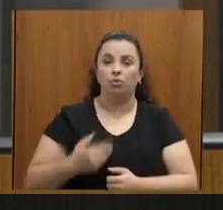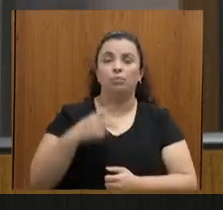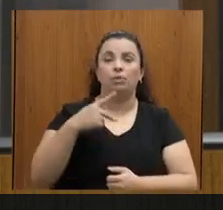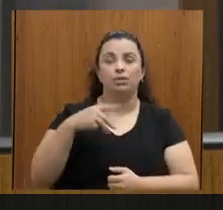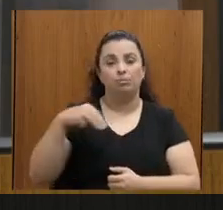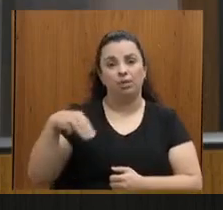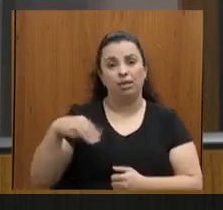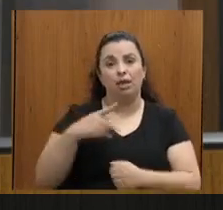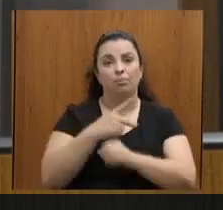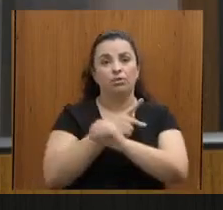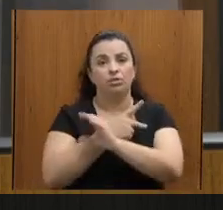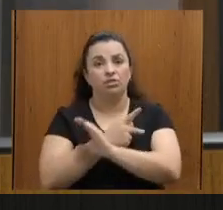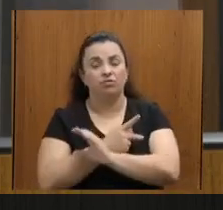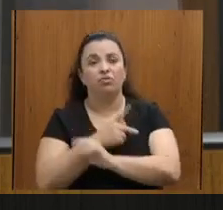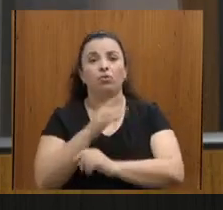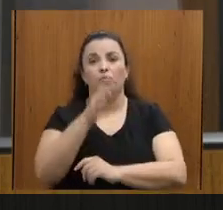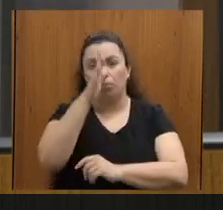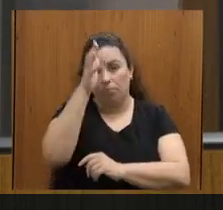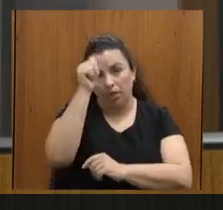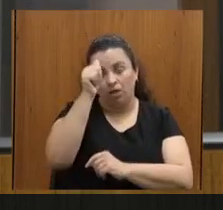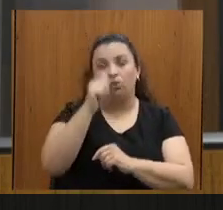civil, corpo de bombeiro.